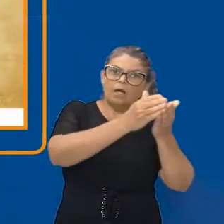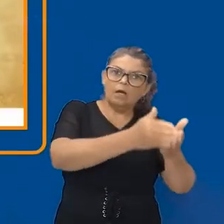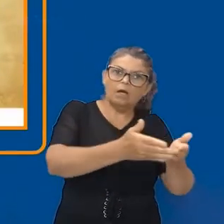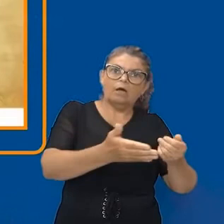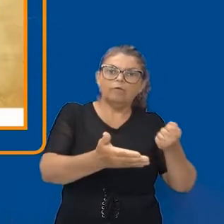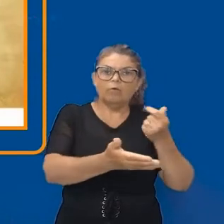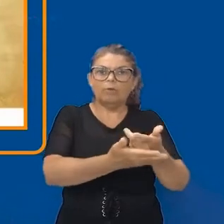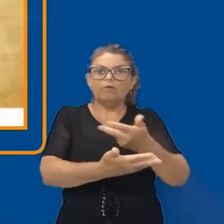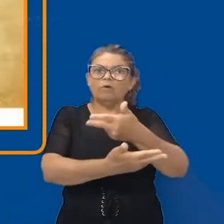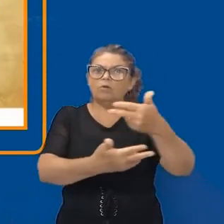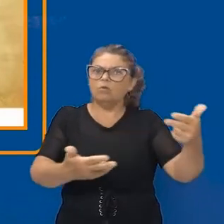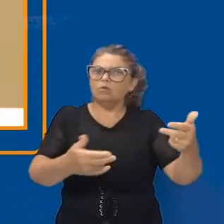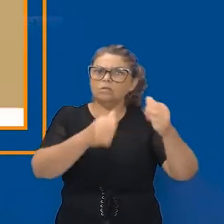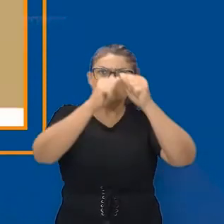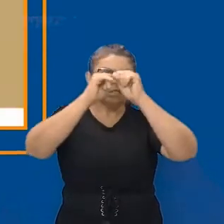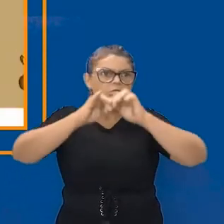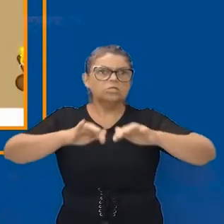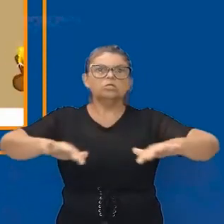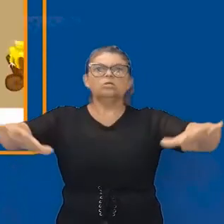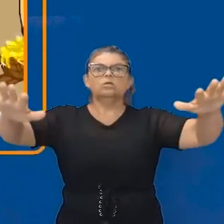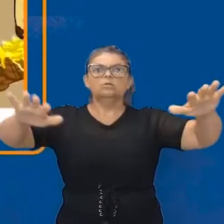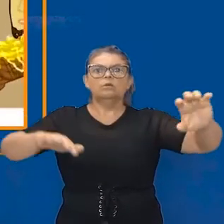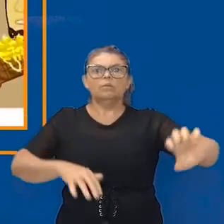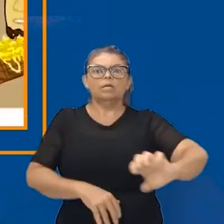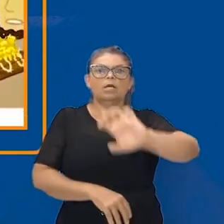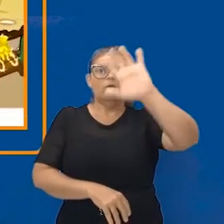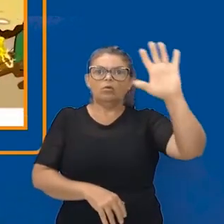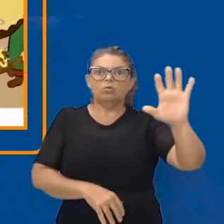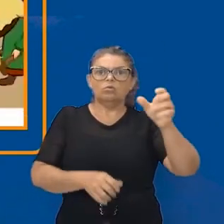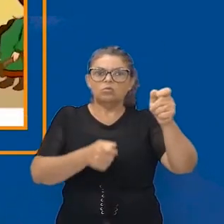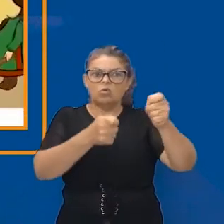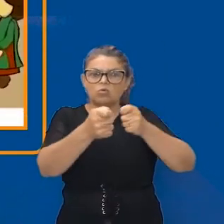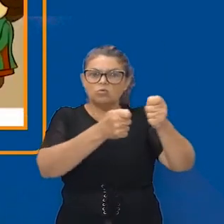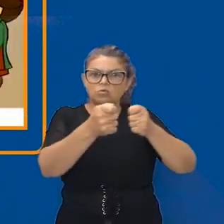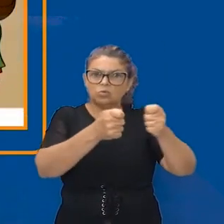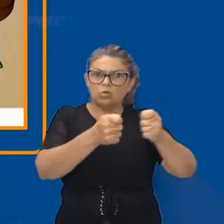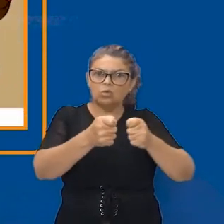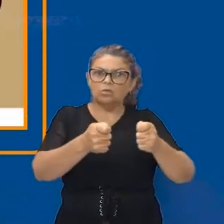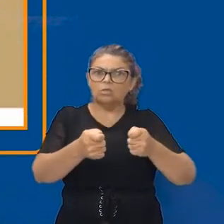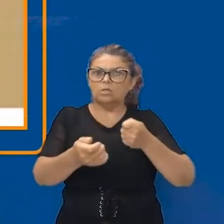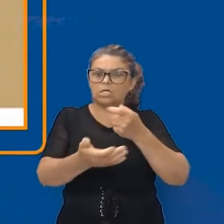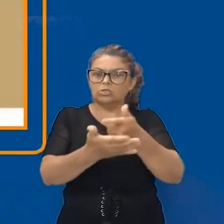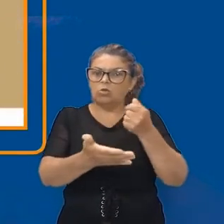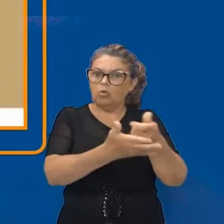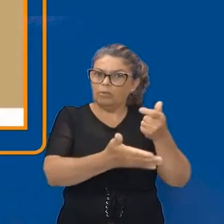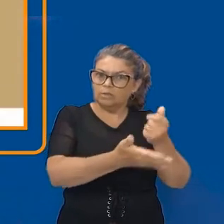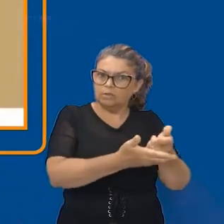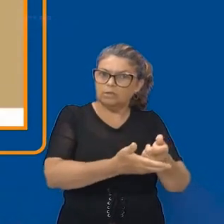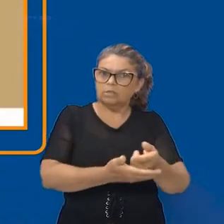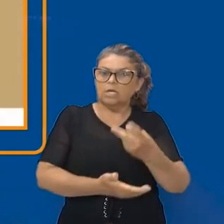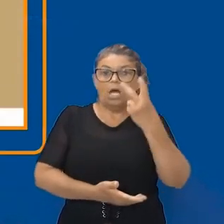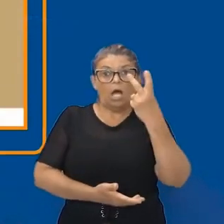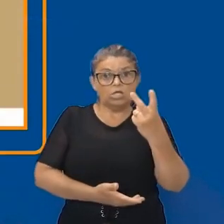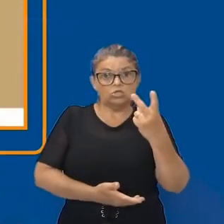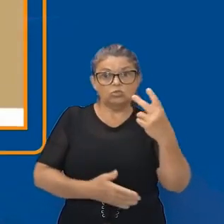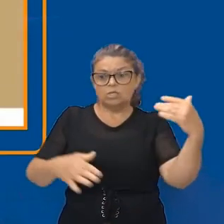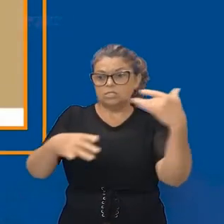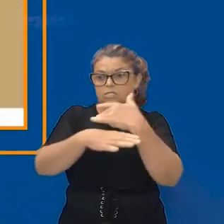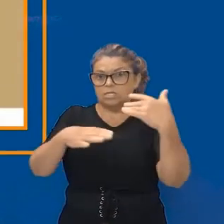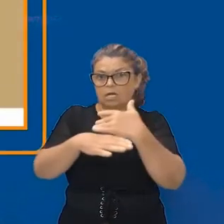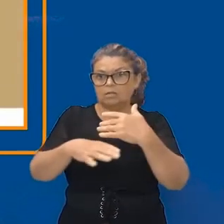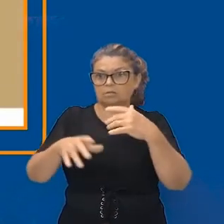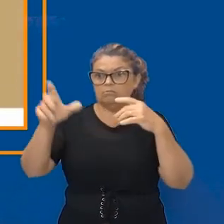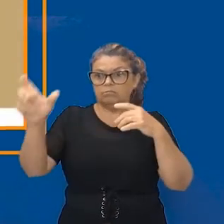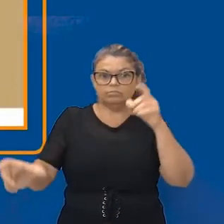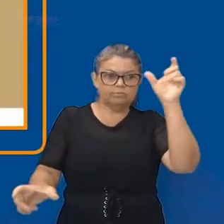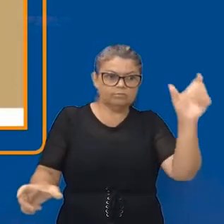genoveses as distribuíam pela Europa. Com o controle do comércio no Mediterrâneo, essas duas cidades italianas passaram a